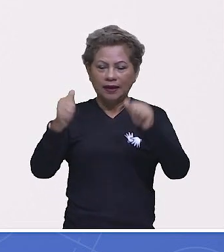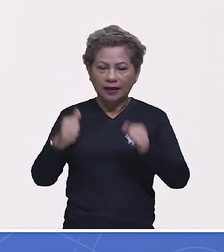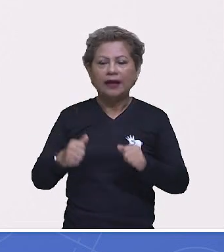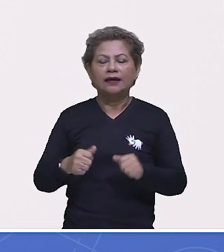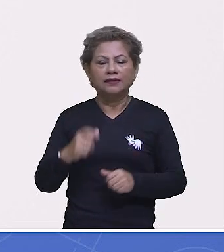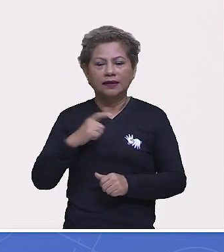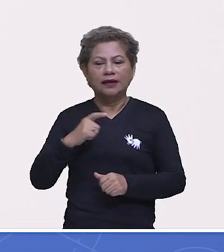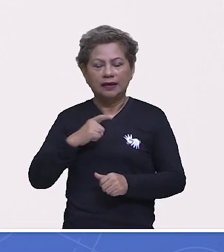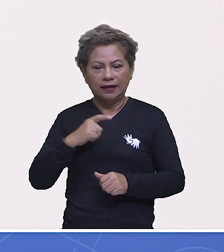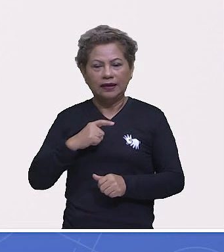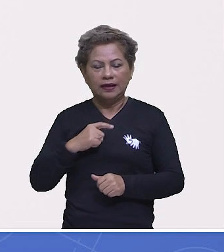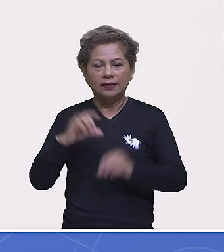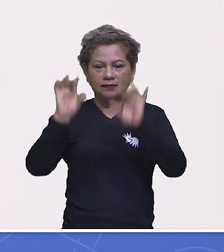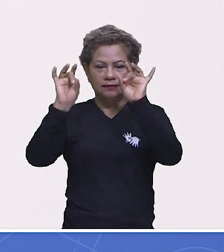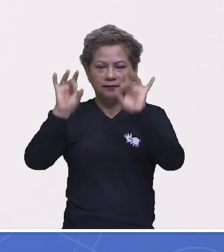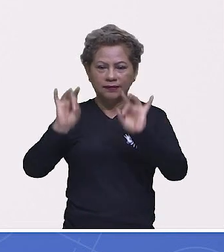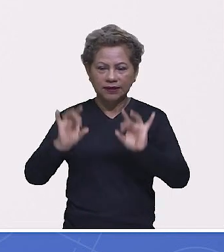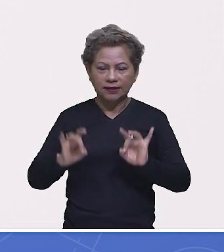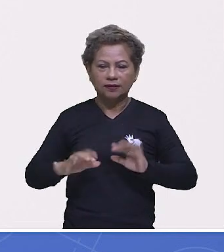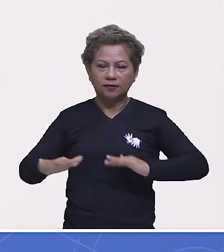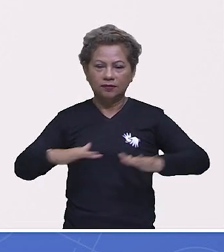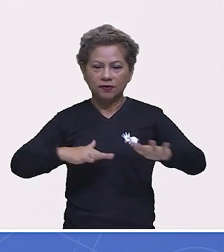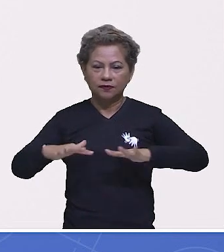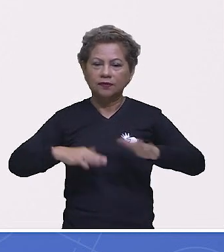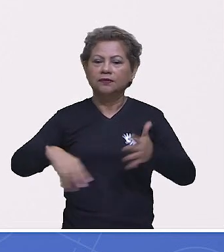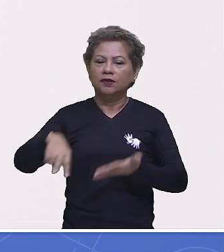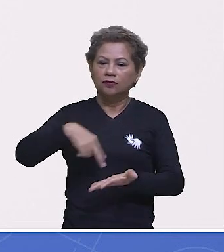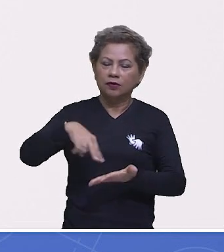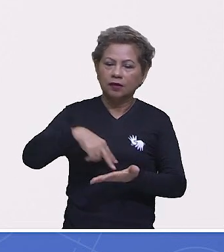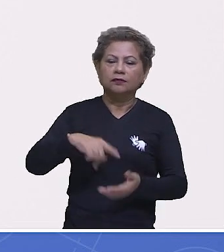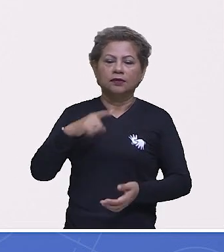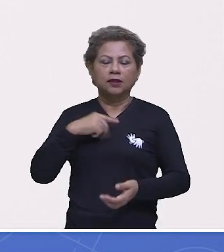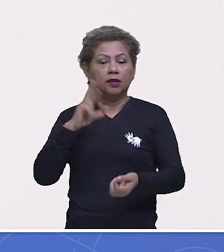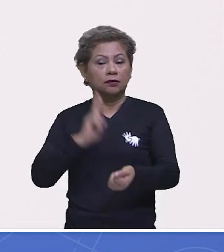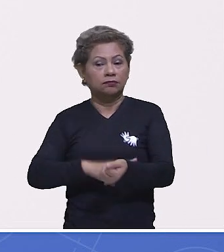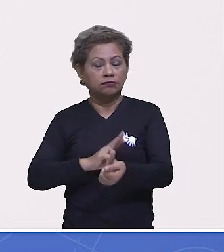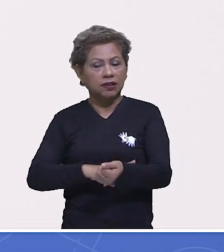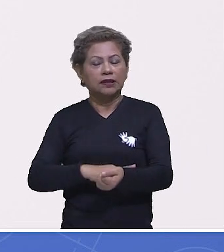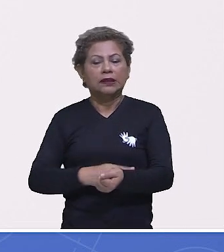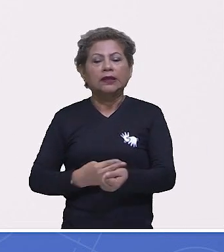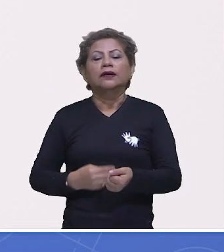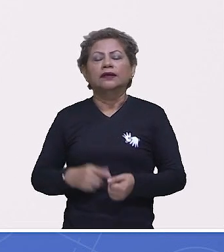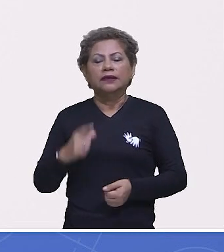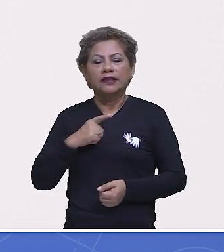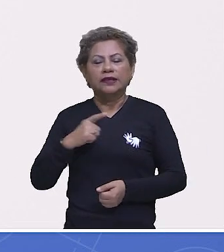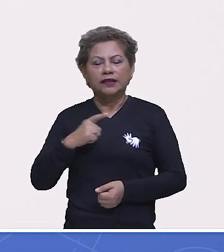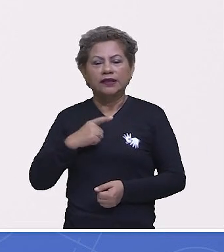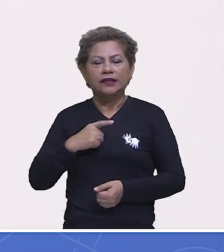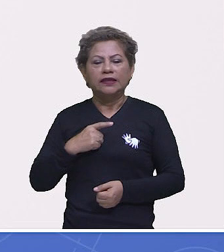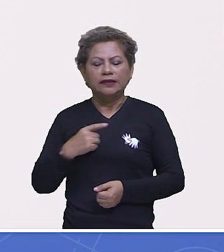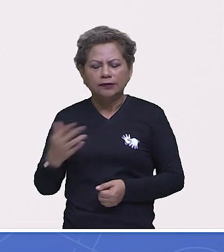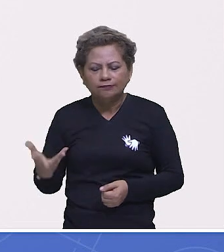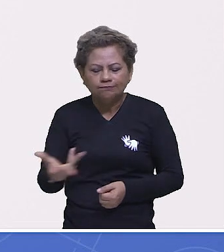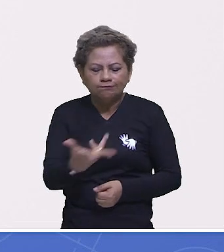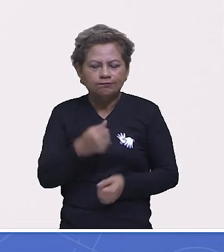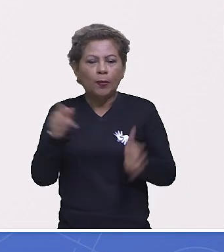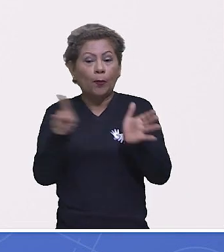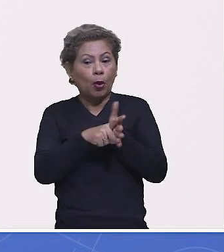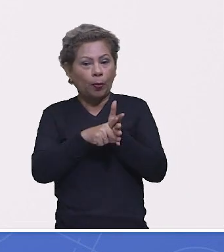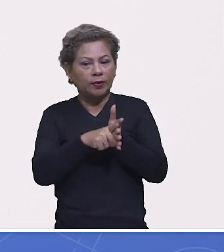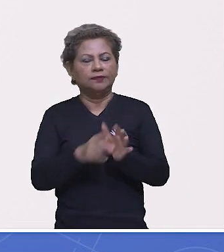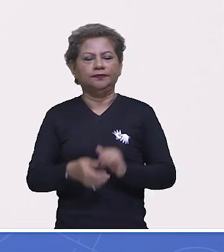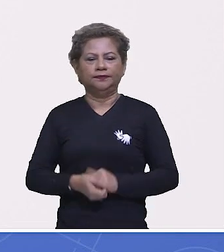através de uma cadência de movimentos e ritmos, criando uma harmonia própria. A